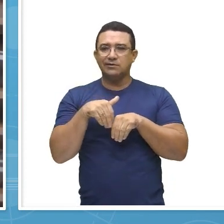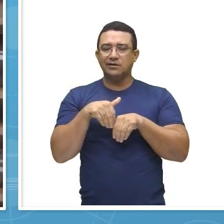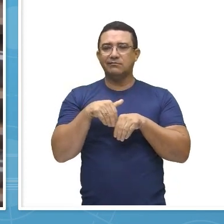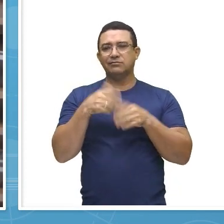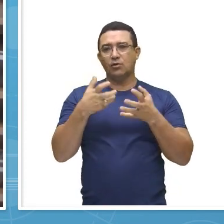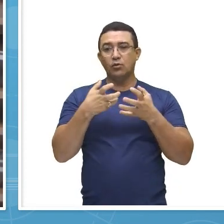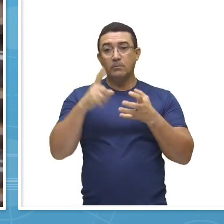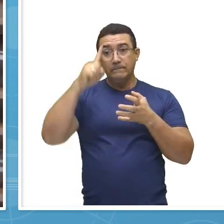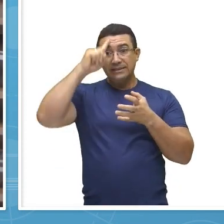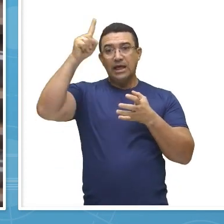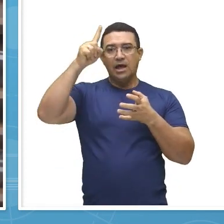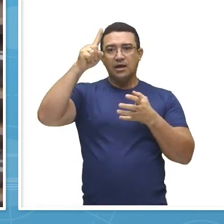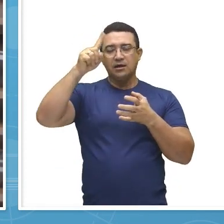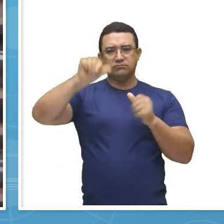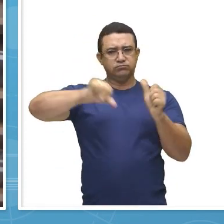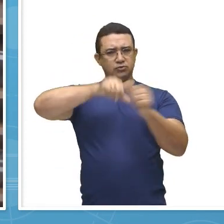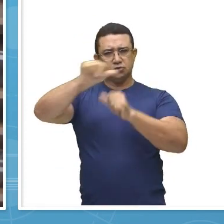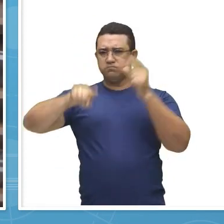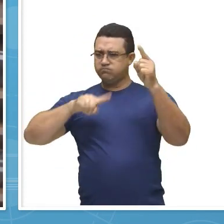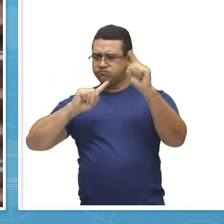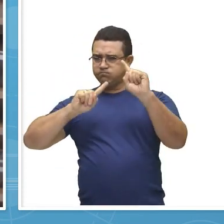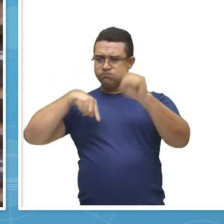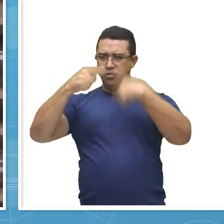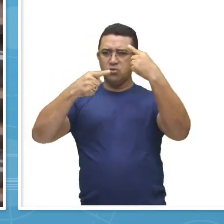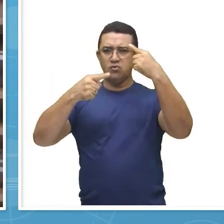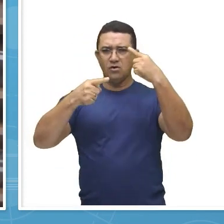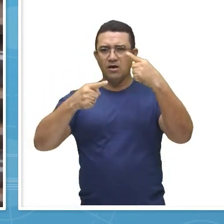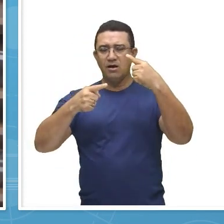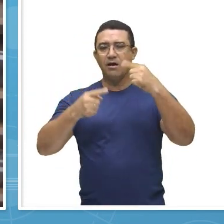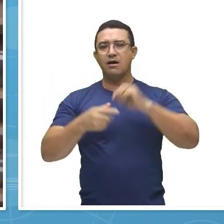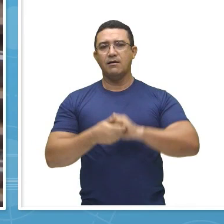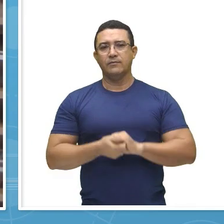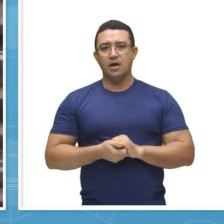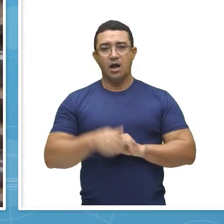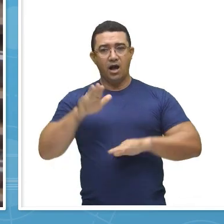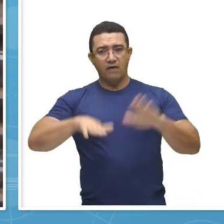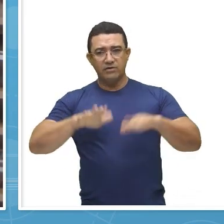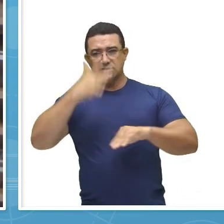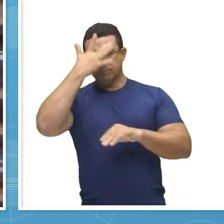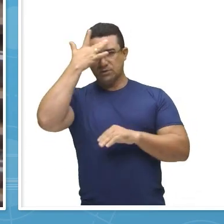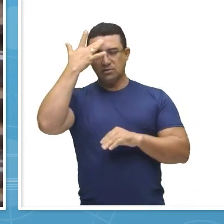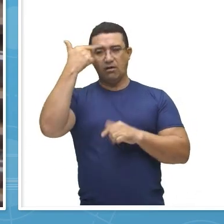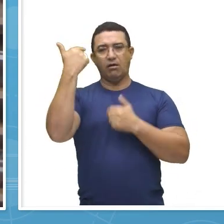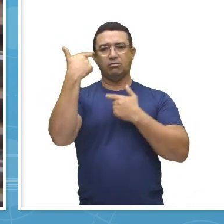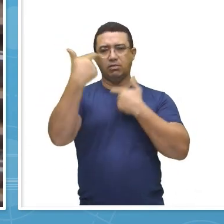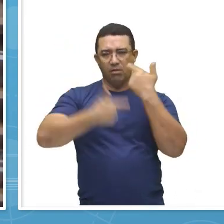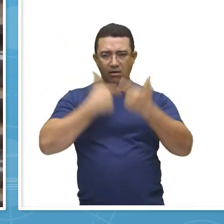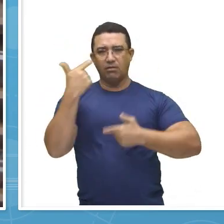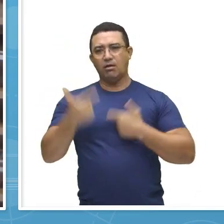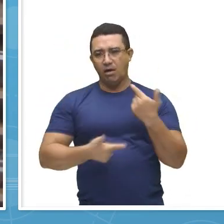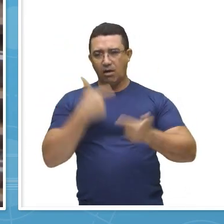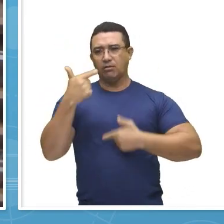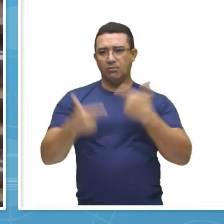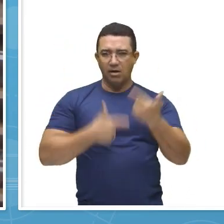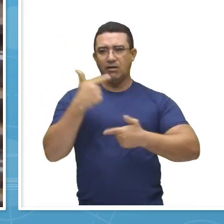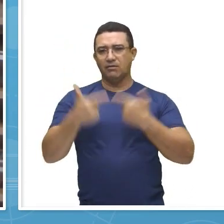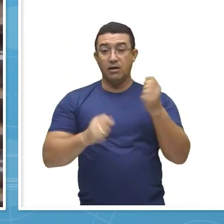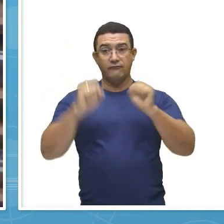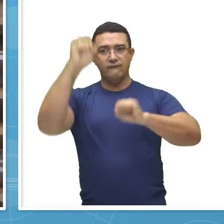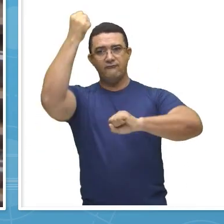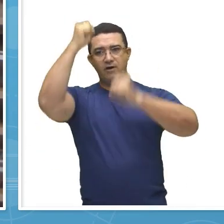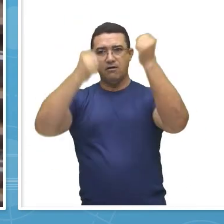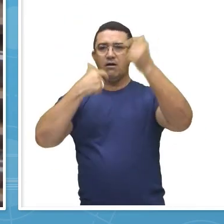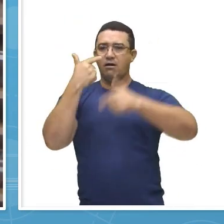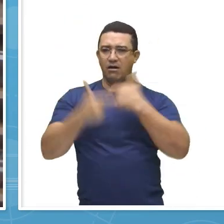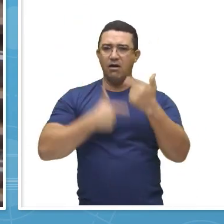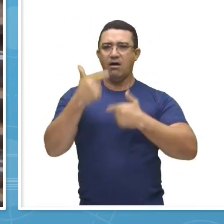Eu vou trabalhar tanto aqui nessa fábrica que eu nem vou conseguir comprar o que eu produzo. Então,